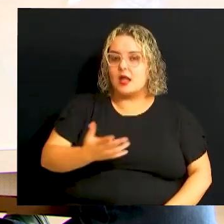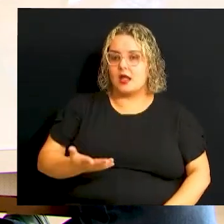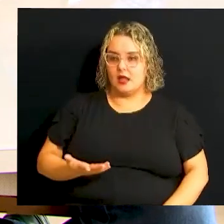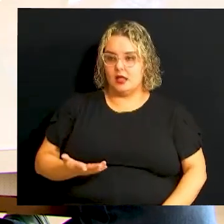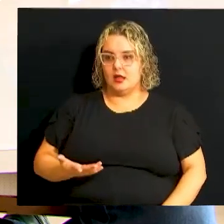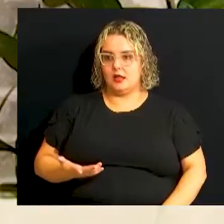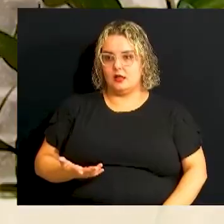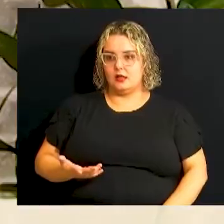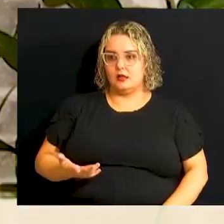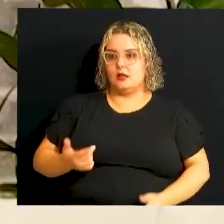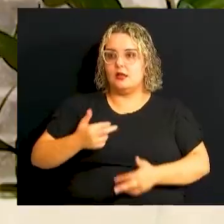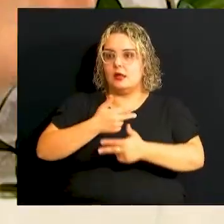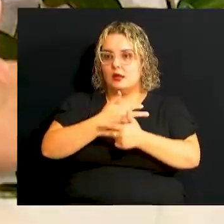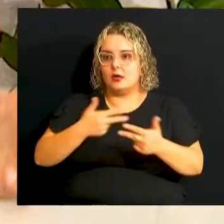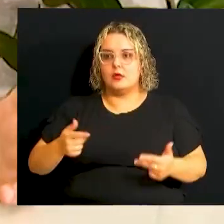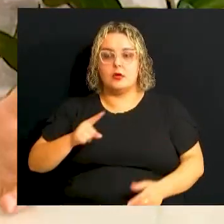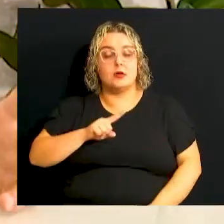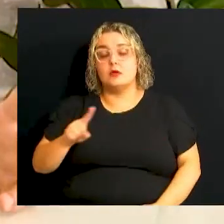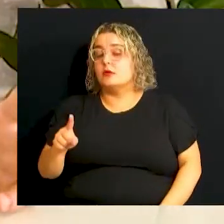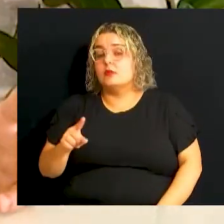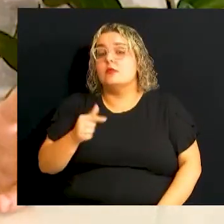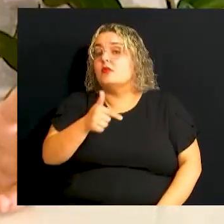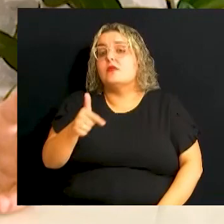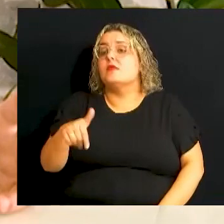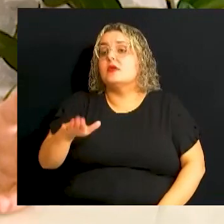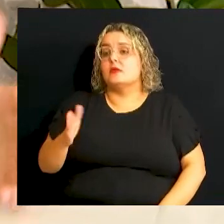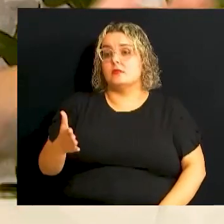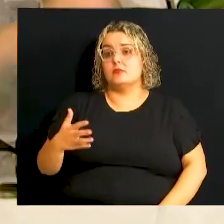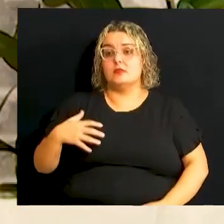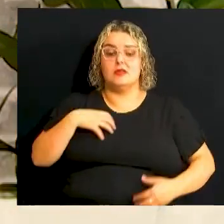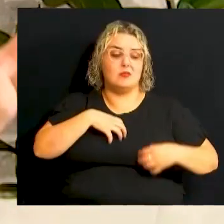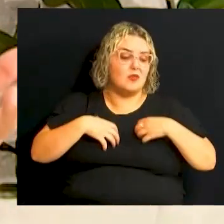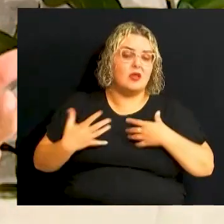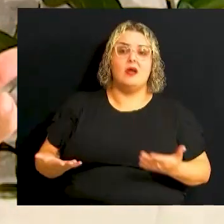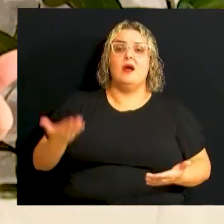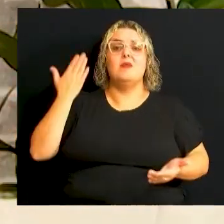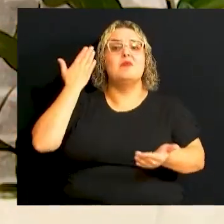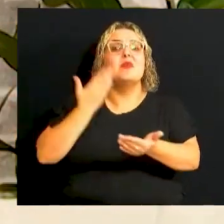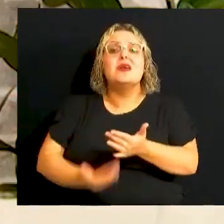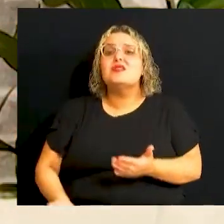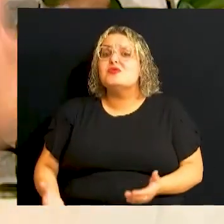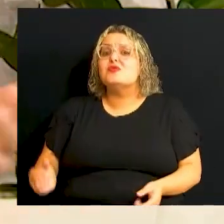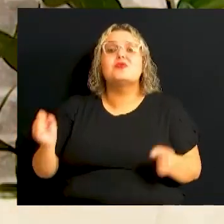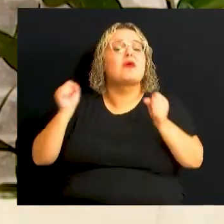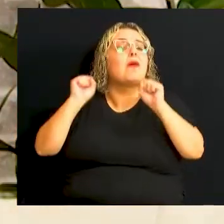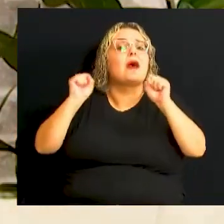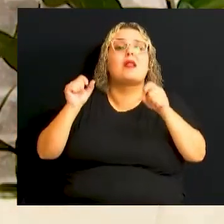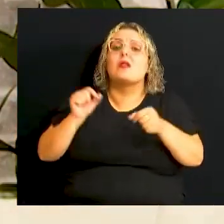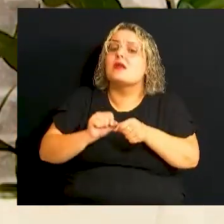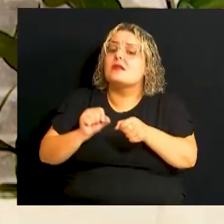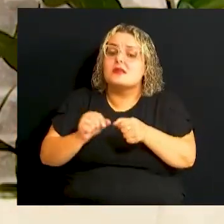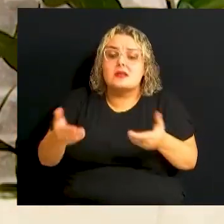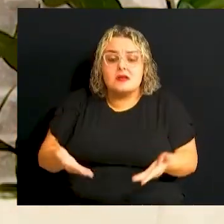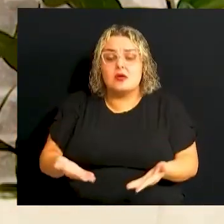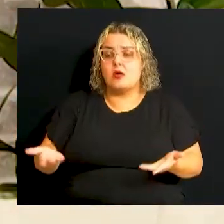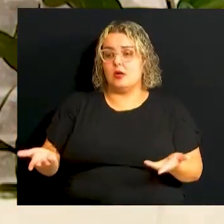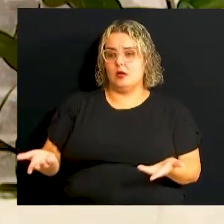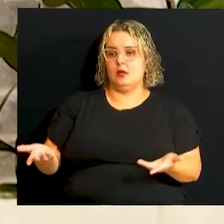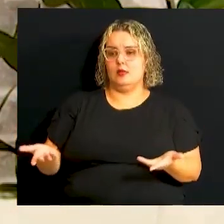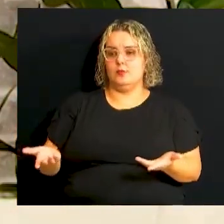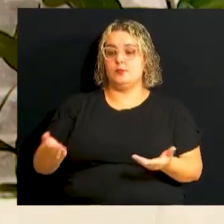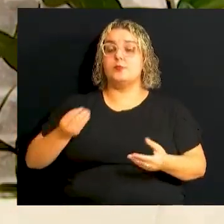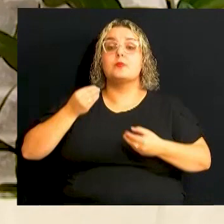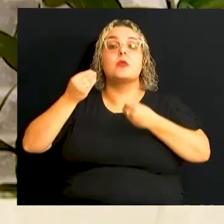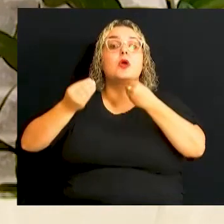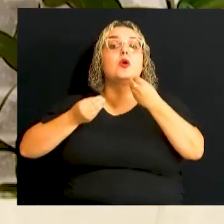para ele é algo que não vai existir mais. E isso vai incomodar. Pô, perdi aquilo que eu mais gosto de fazer